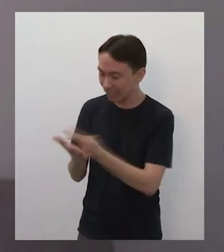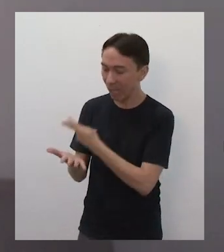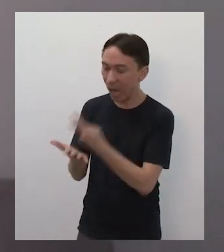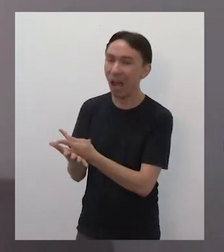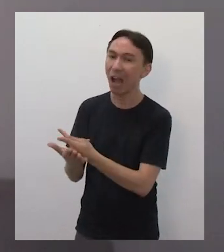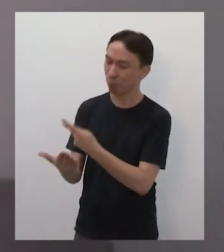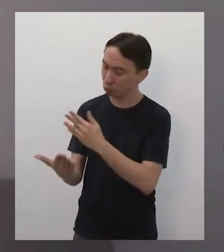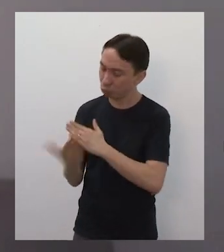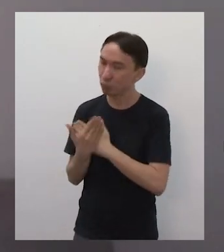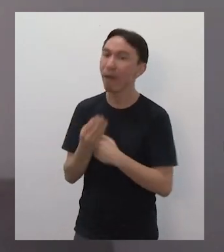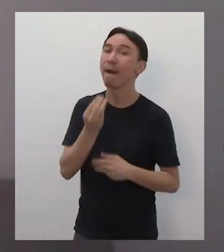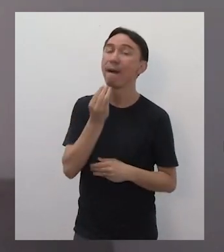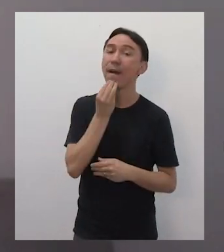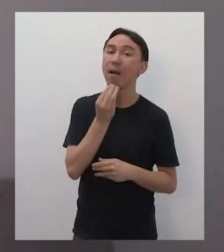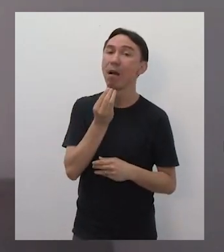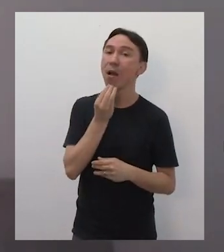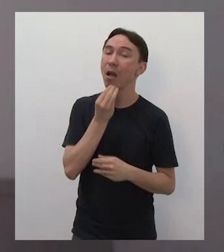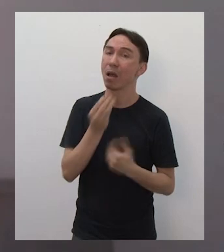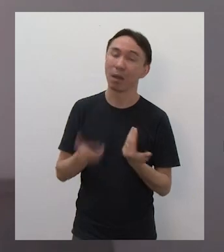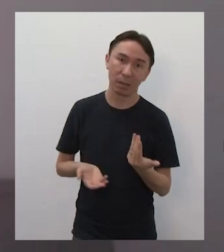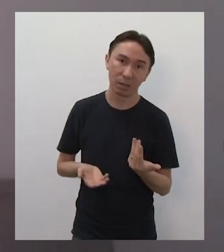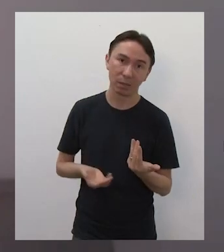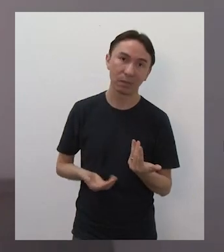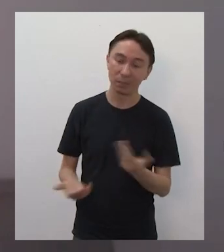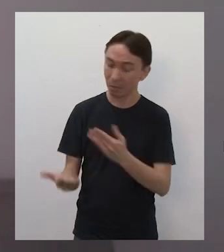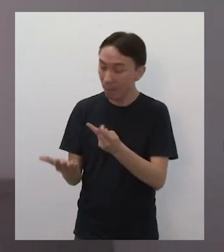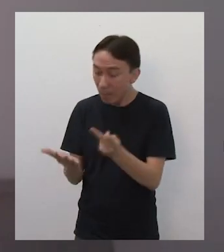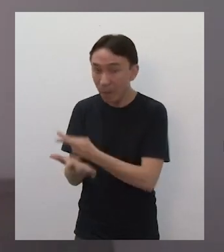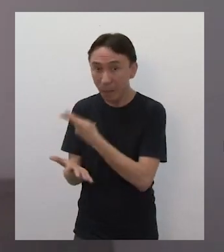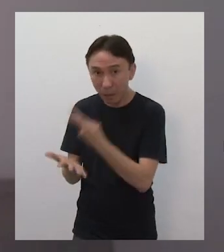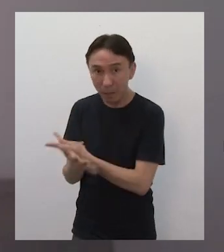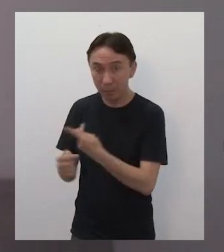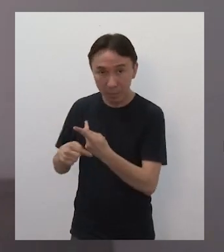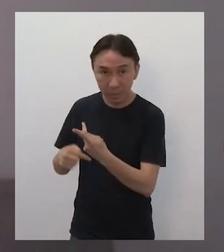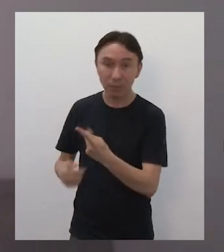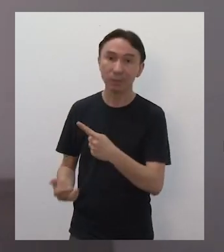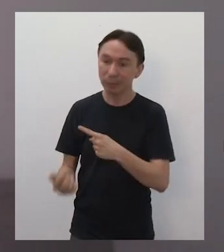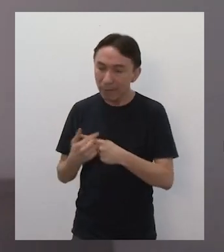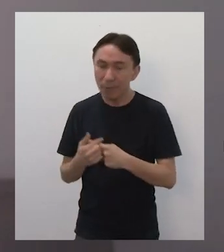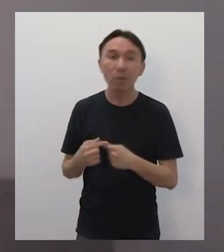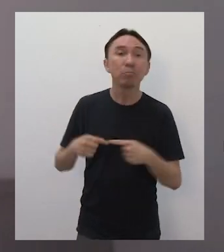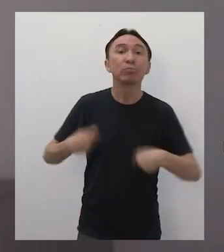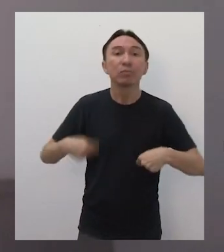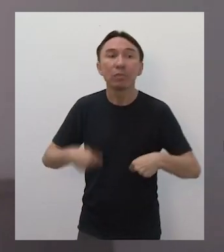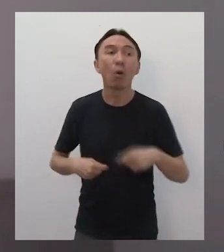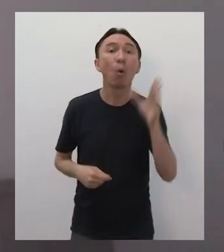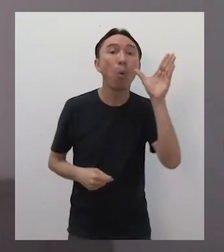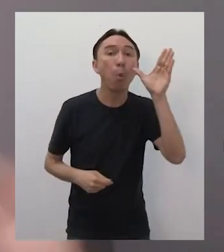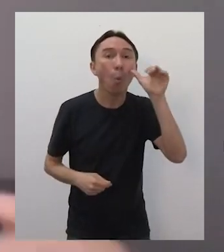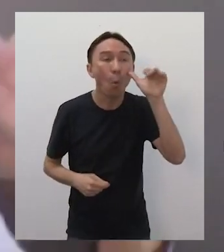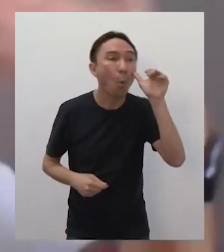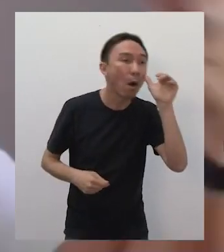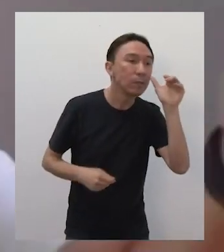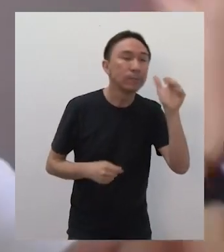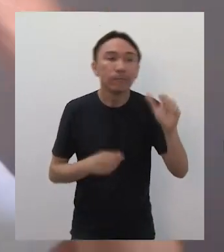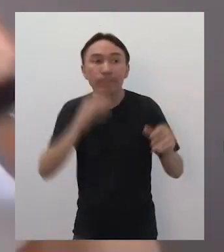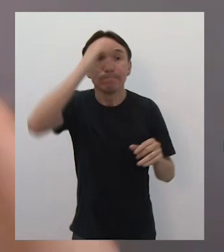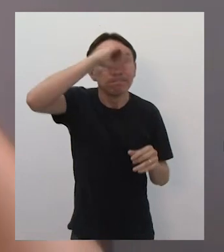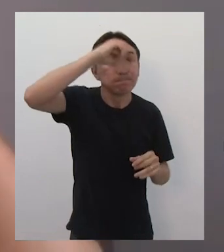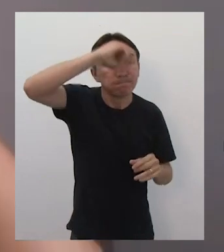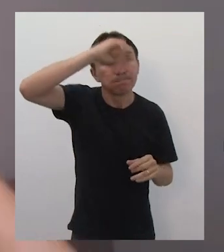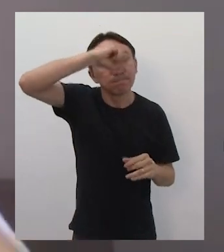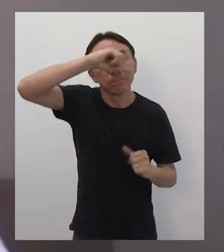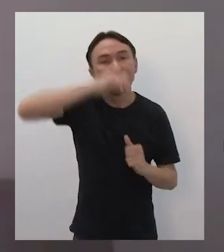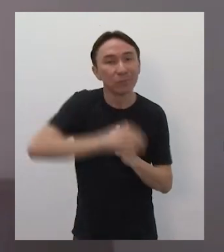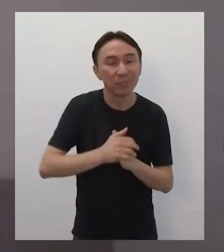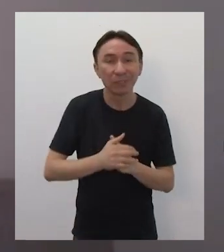muito relacionado à curiosidade para aprender, para ir atrás daquilo que você gostaria de